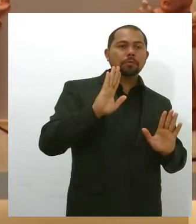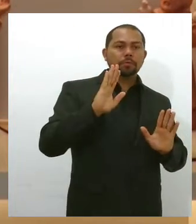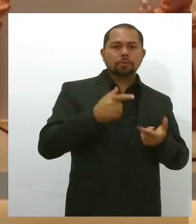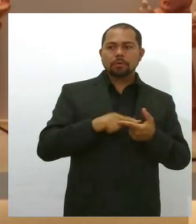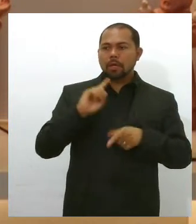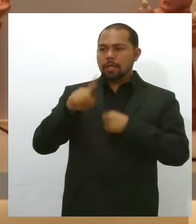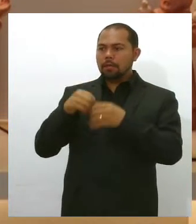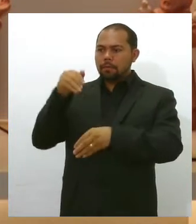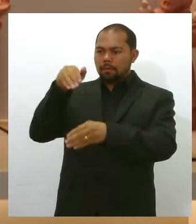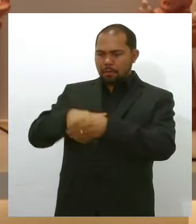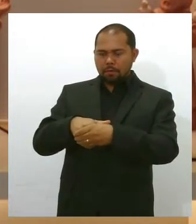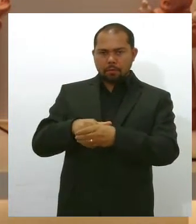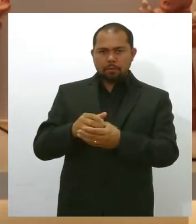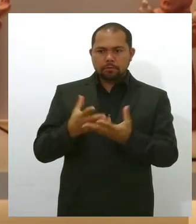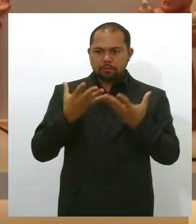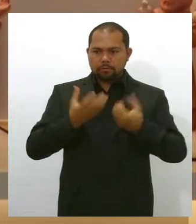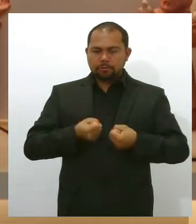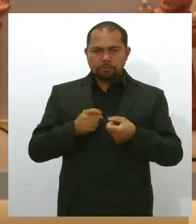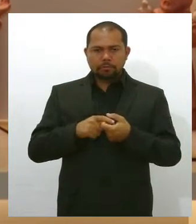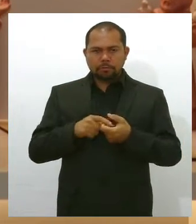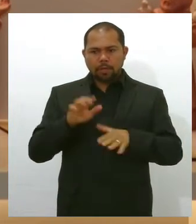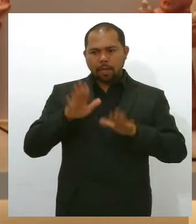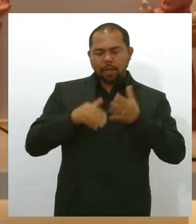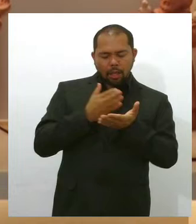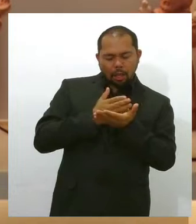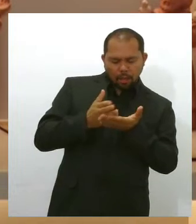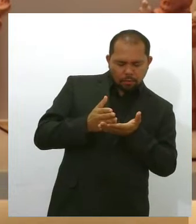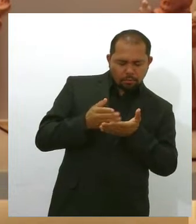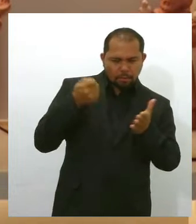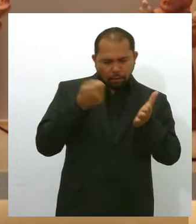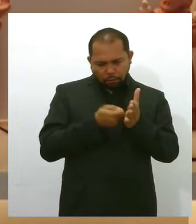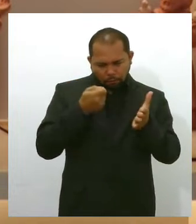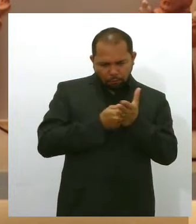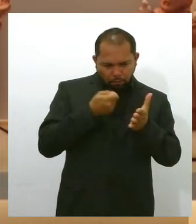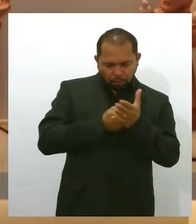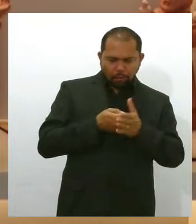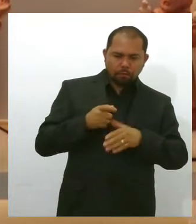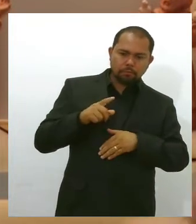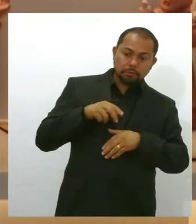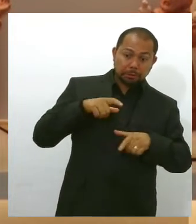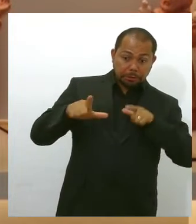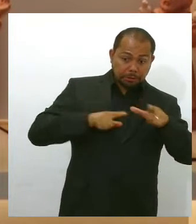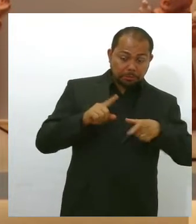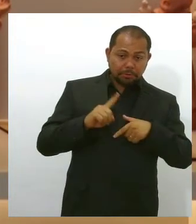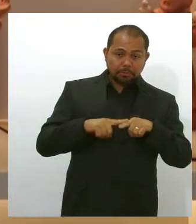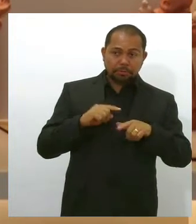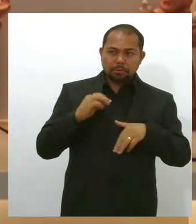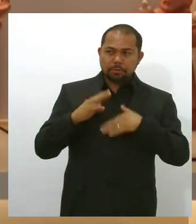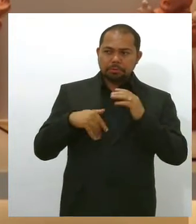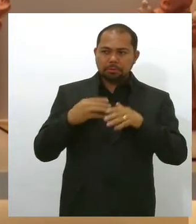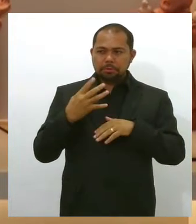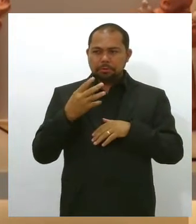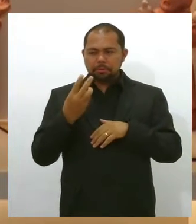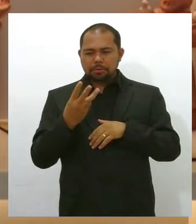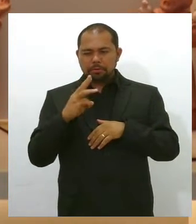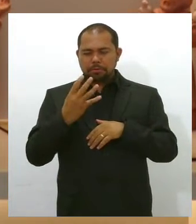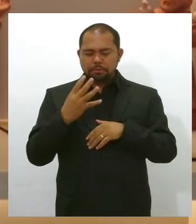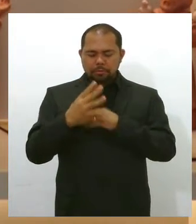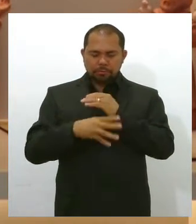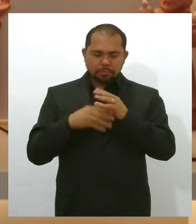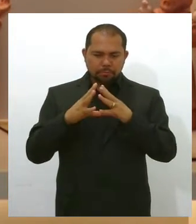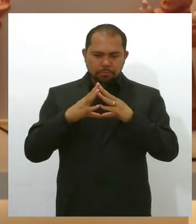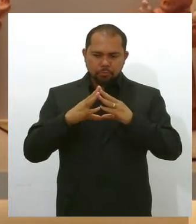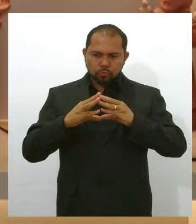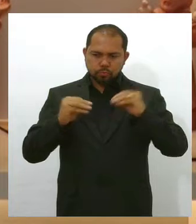às vezes até começa combativo começa atuante e ao longo de 34 anos ele desaparece misturado